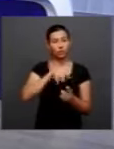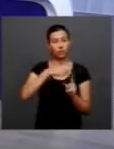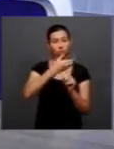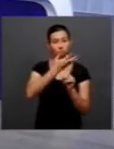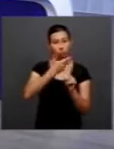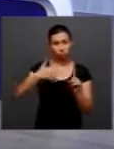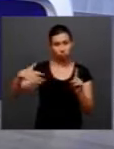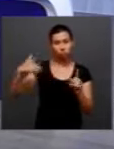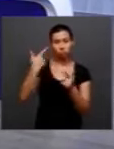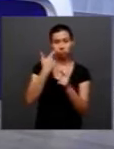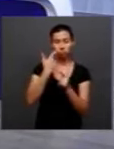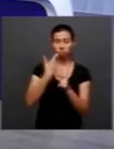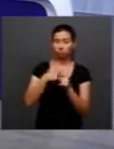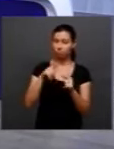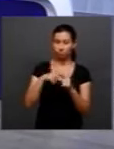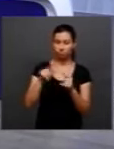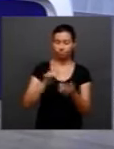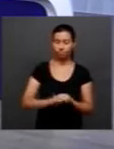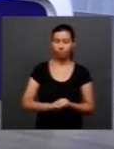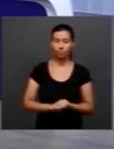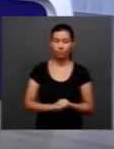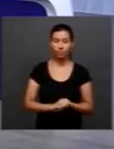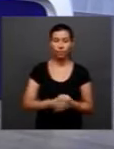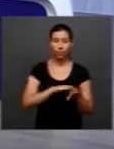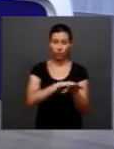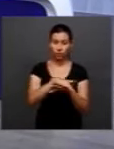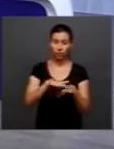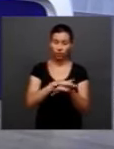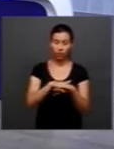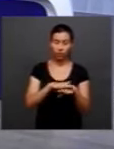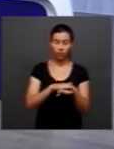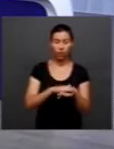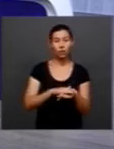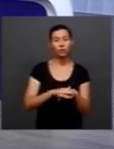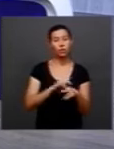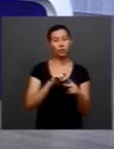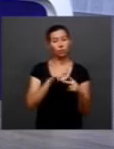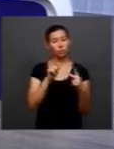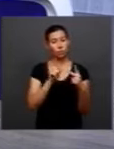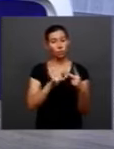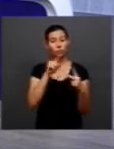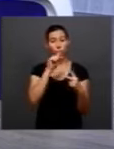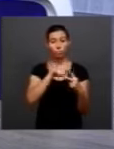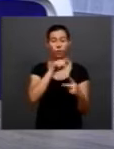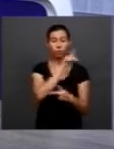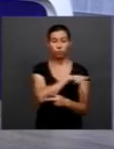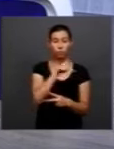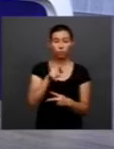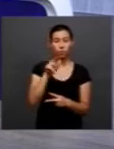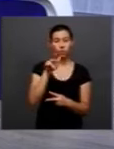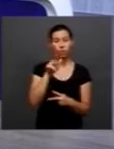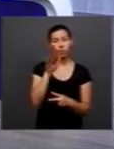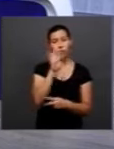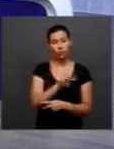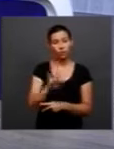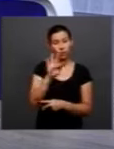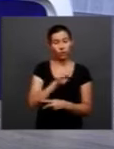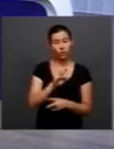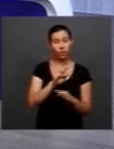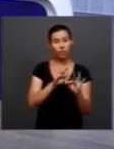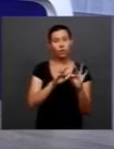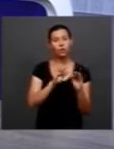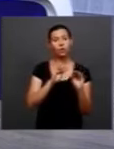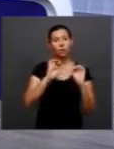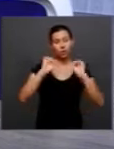Bom, para conversar conosco sobre este assunto, estão com a gente aqui no estúdio, o professor da Faculdade de Educação